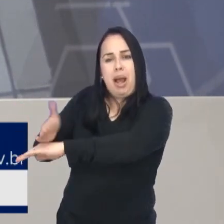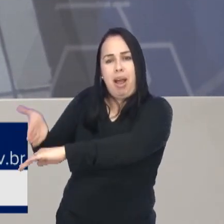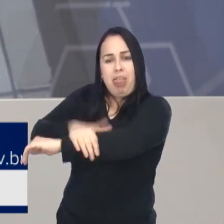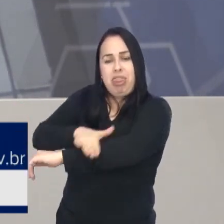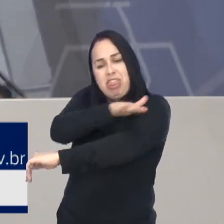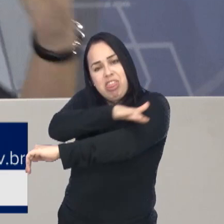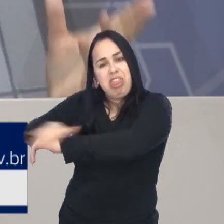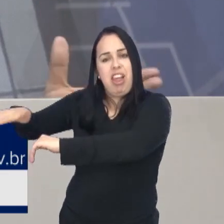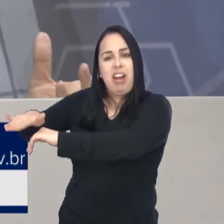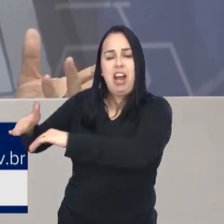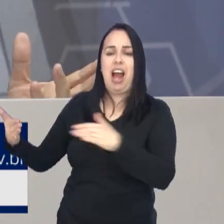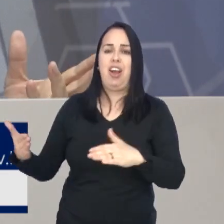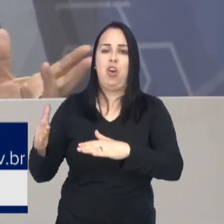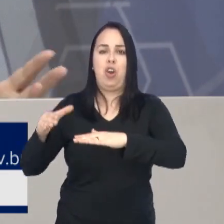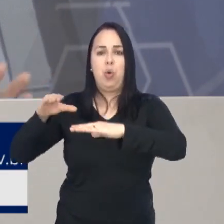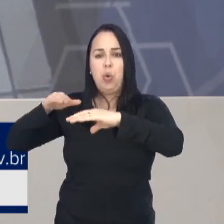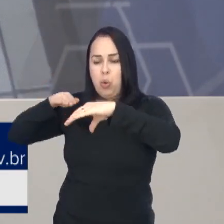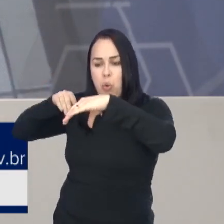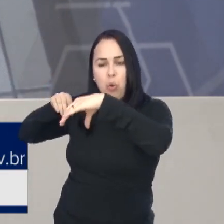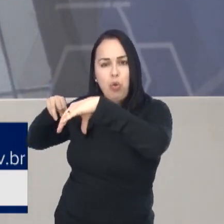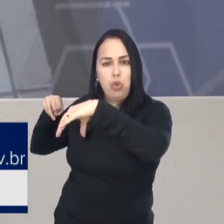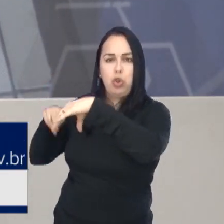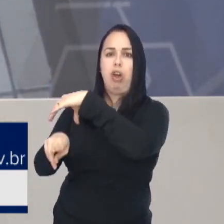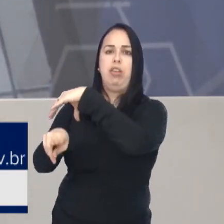agora o túnel, né?